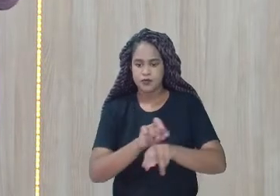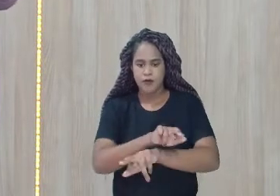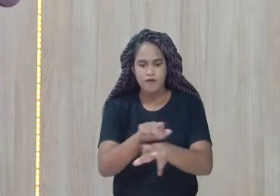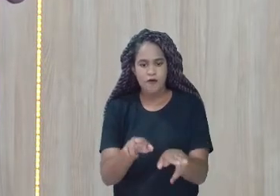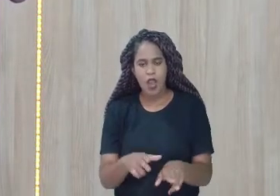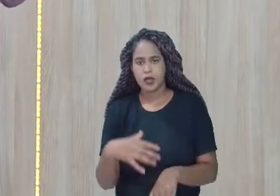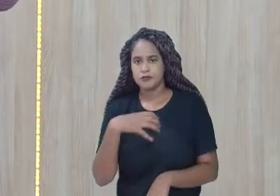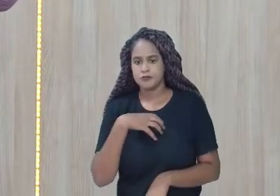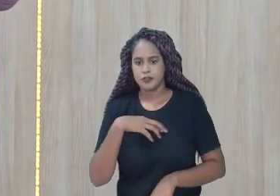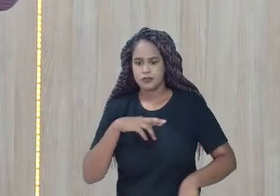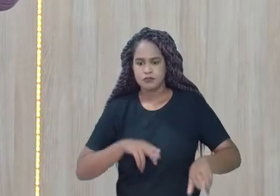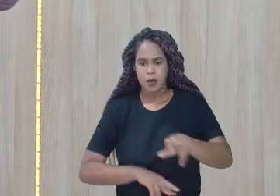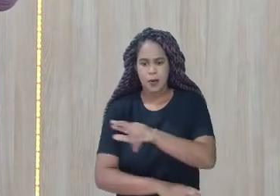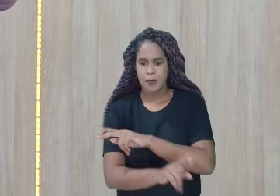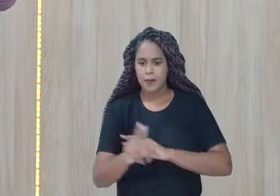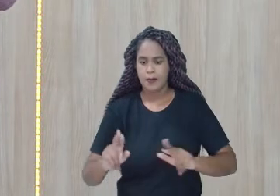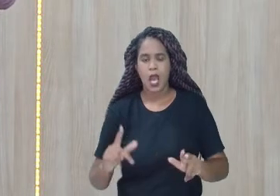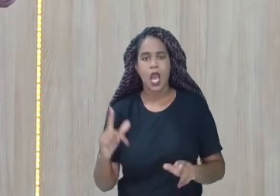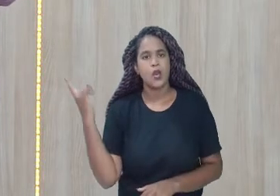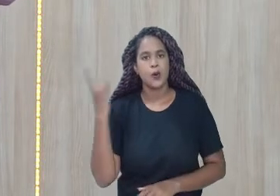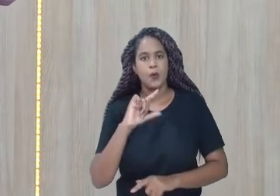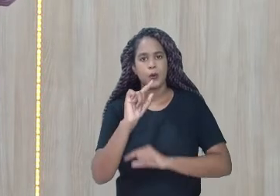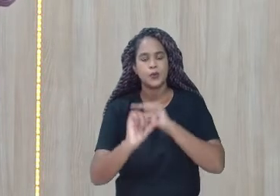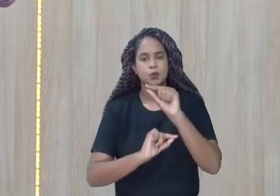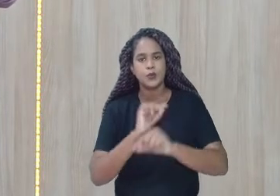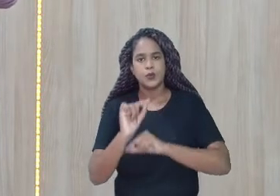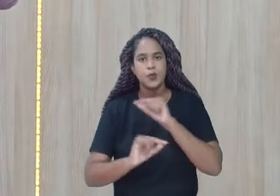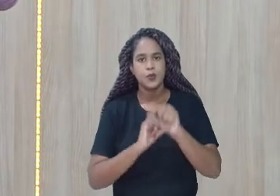nesses espaços de poder, eu consigo